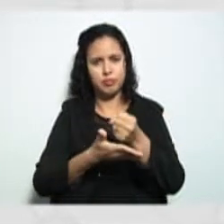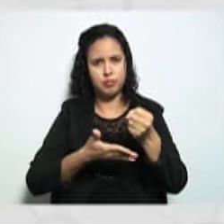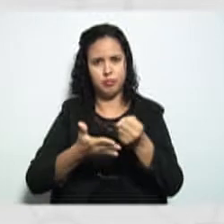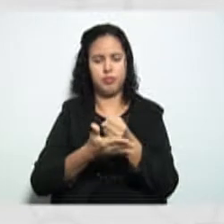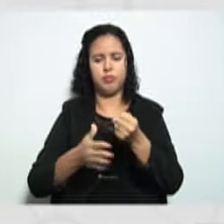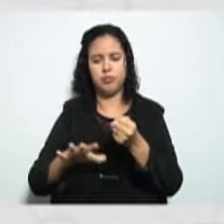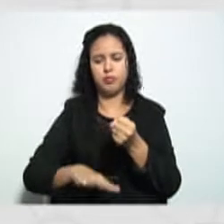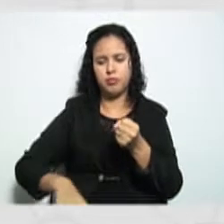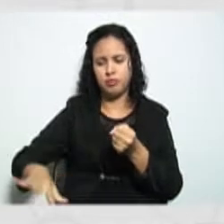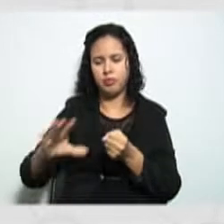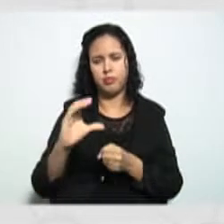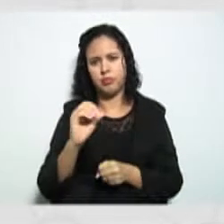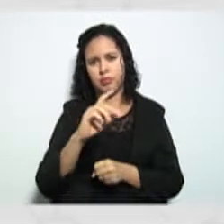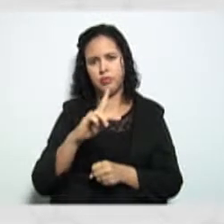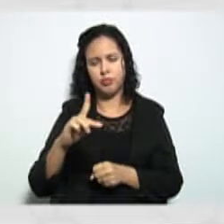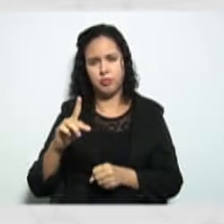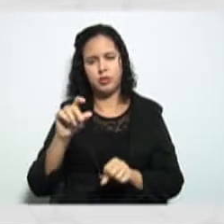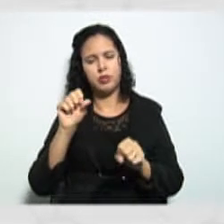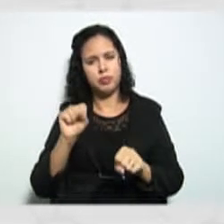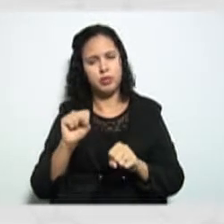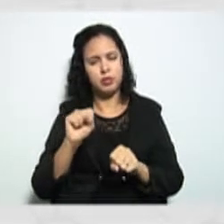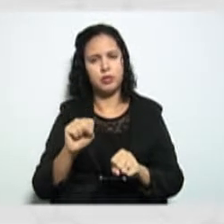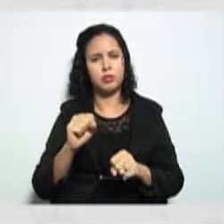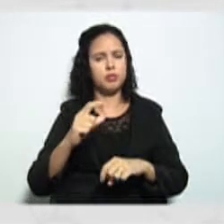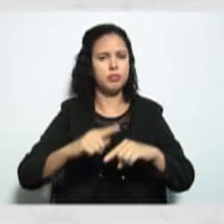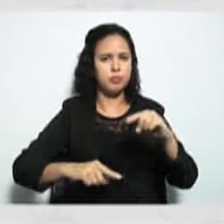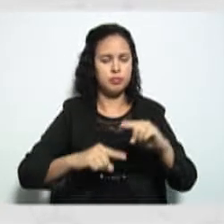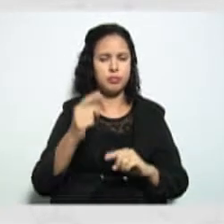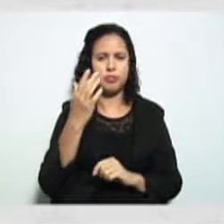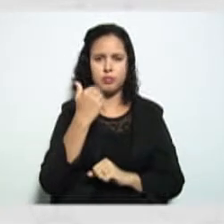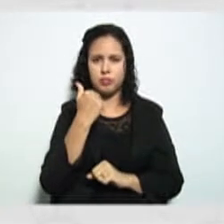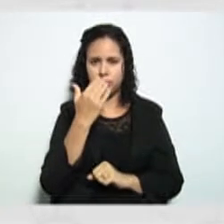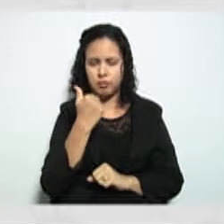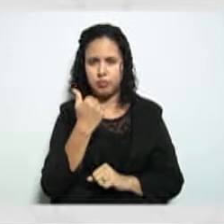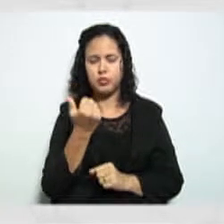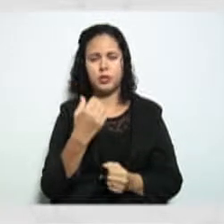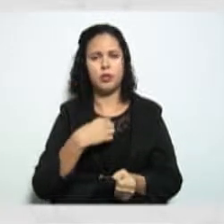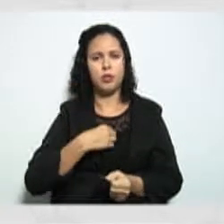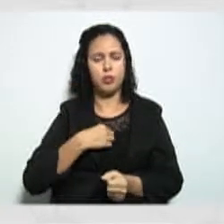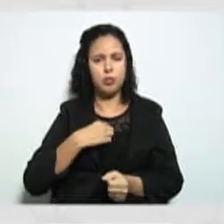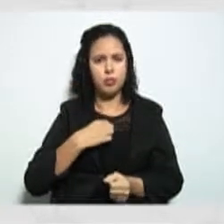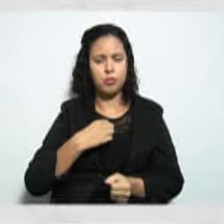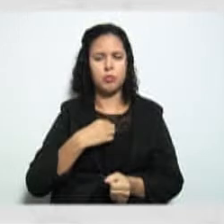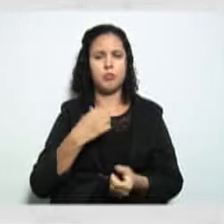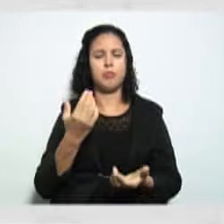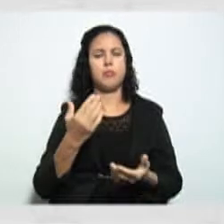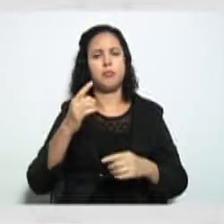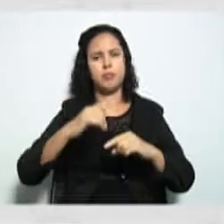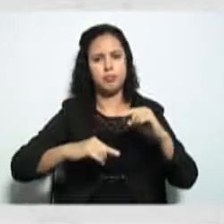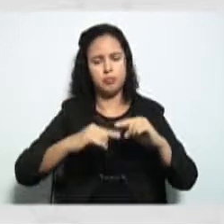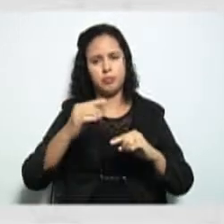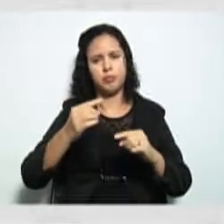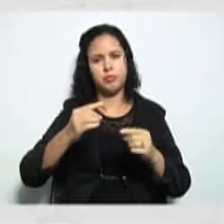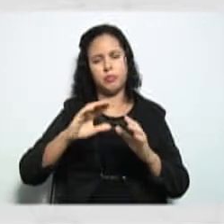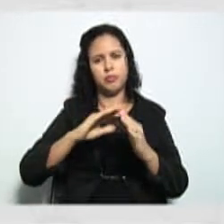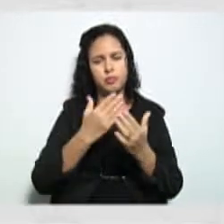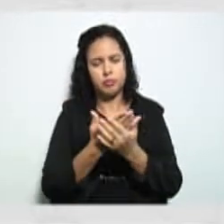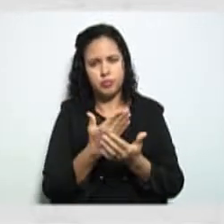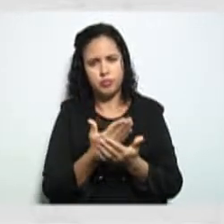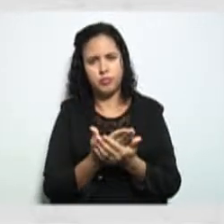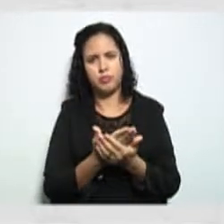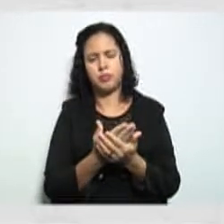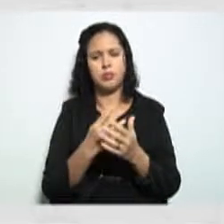cooperativismo. Podem ser, por exemplo, produtos de alimentos, roupas, medicamentos, material escolar, produtos de limpeza, entre